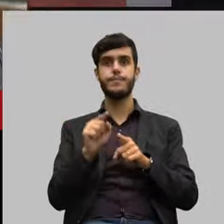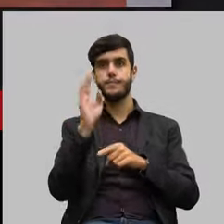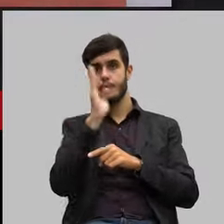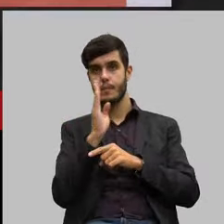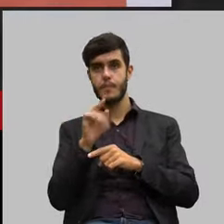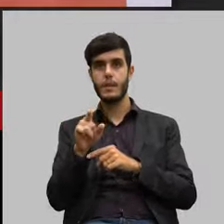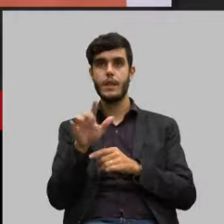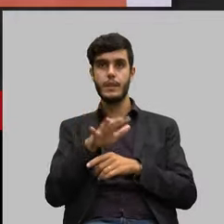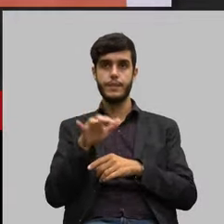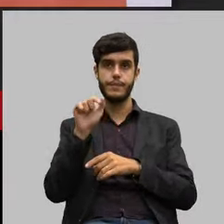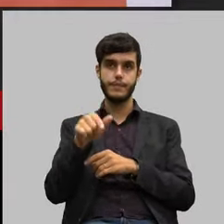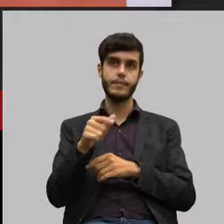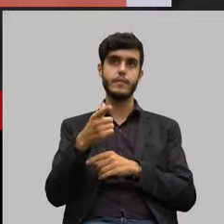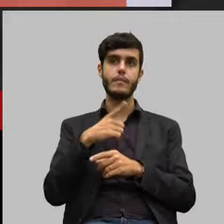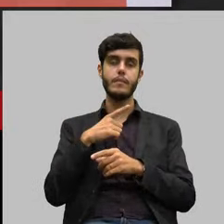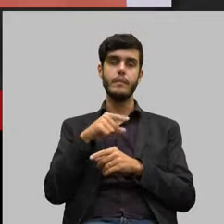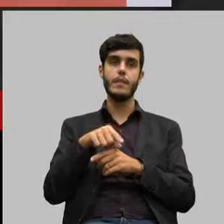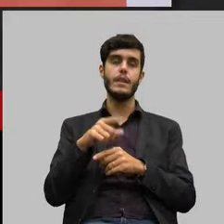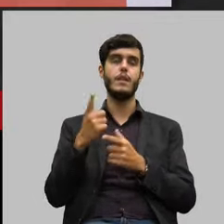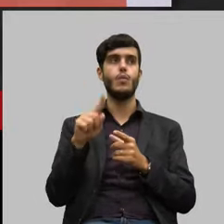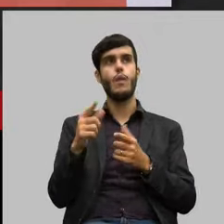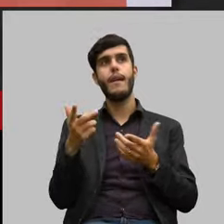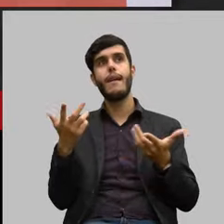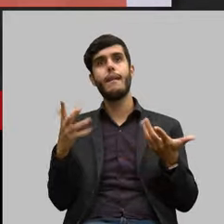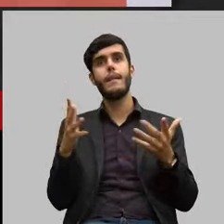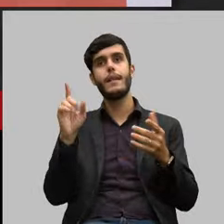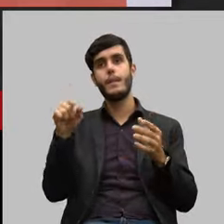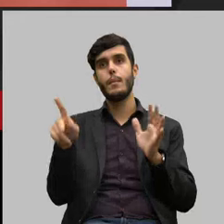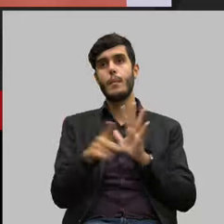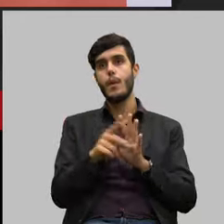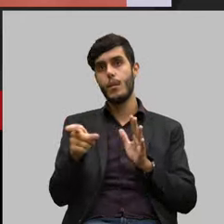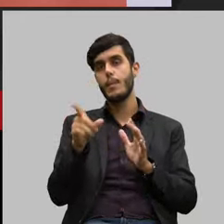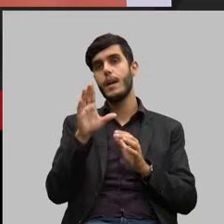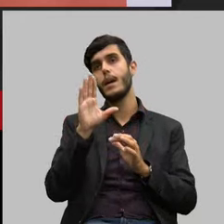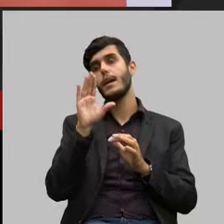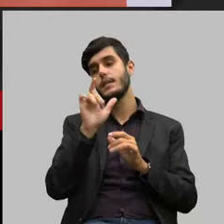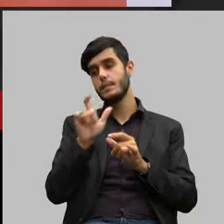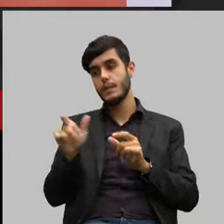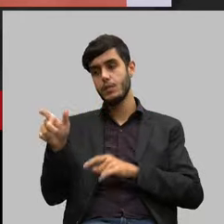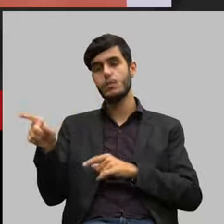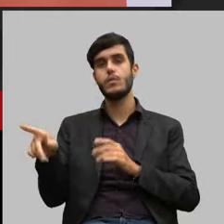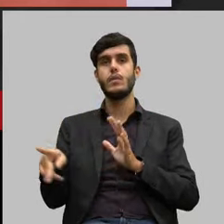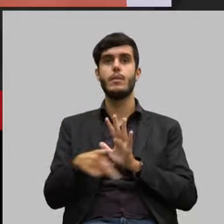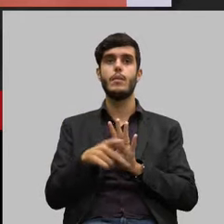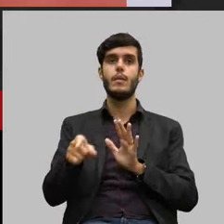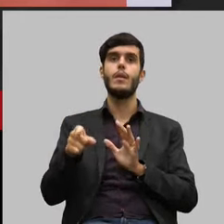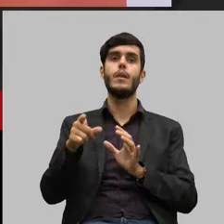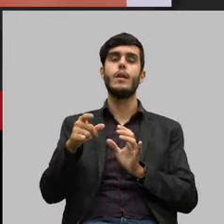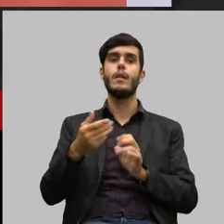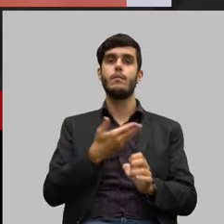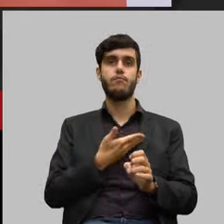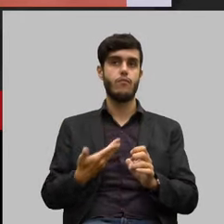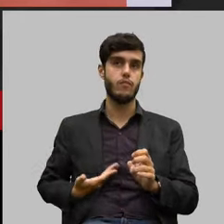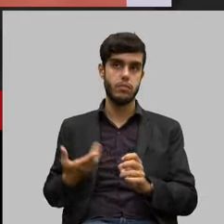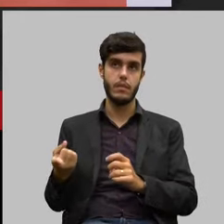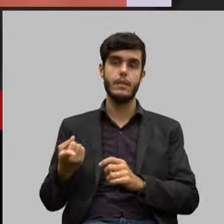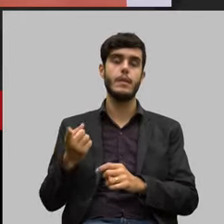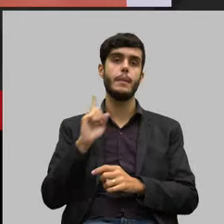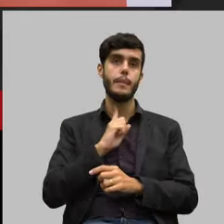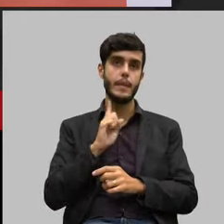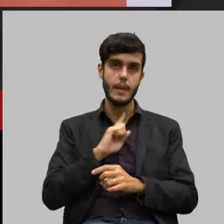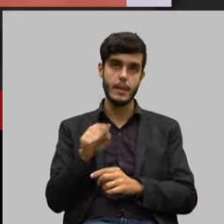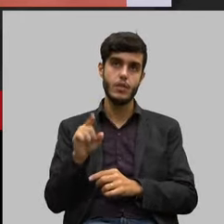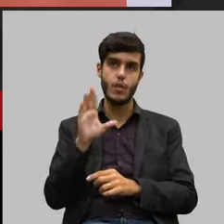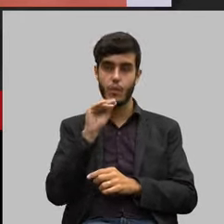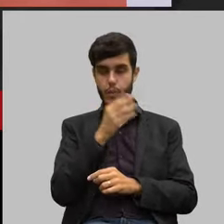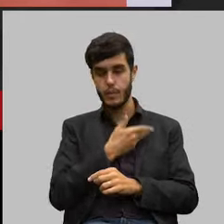envelhecida Isso não é um privilégio dos Servidores do Estado de min Minas Gerais pós pandemia a gente tem uma situação Clara de agravamento da situação